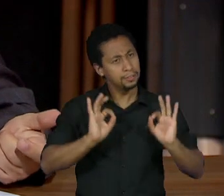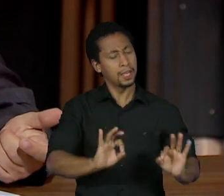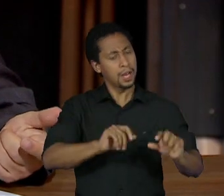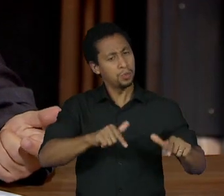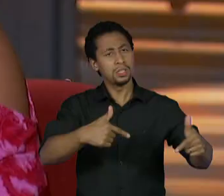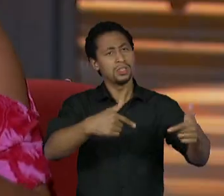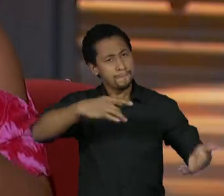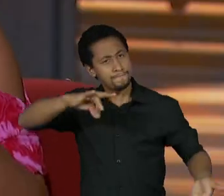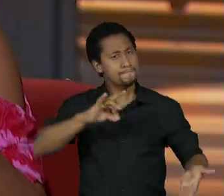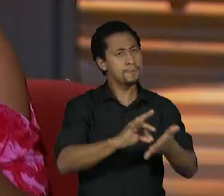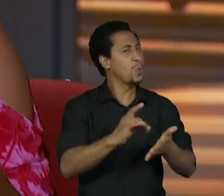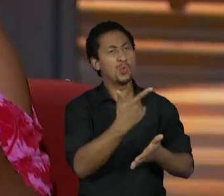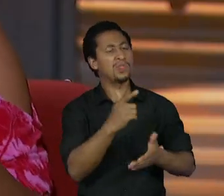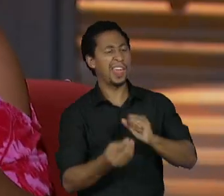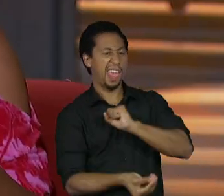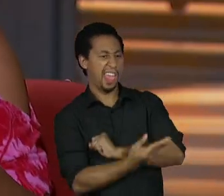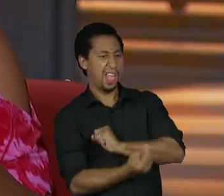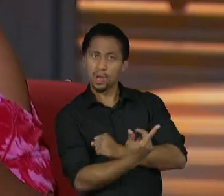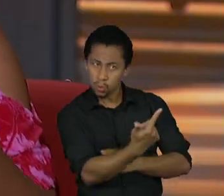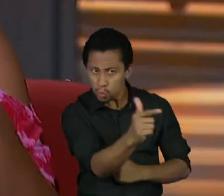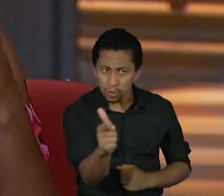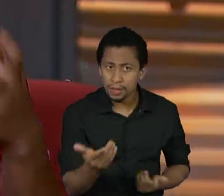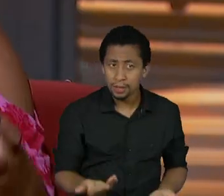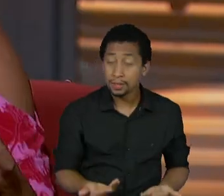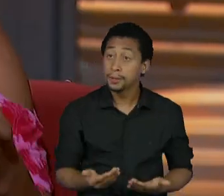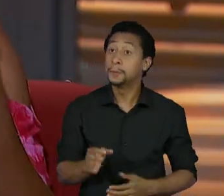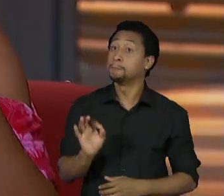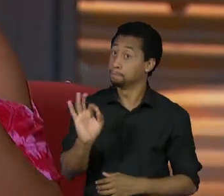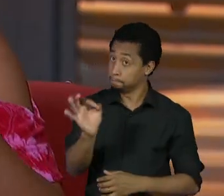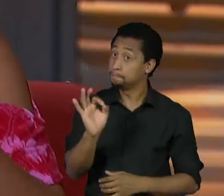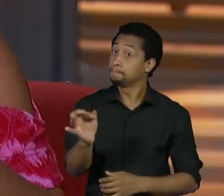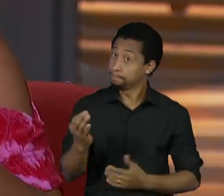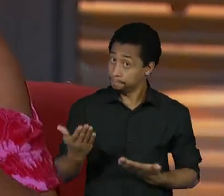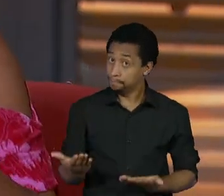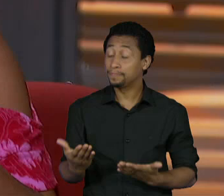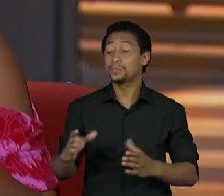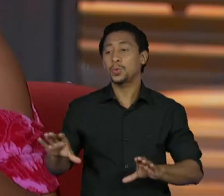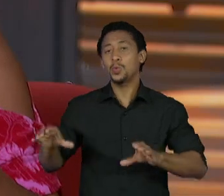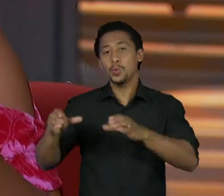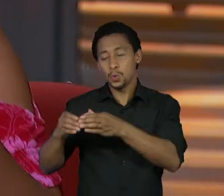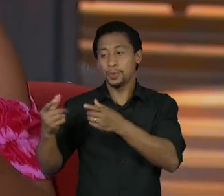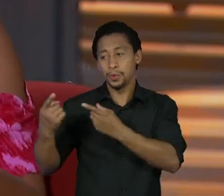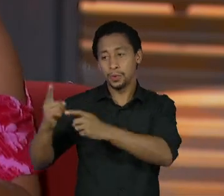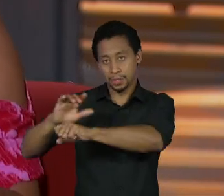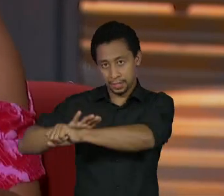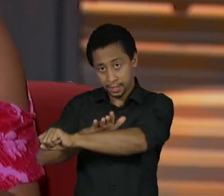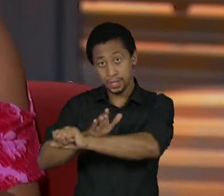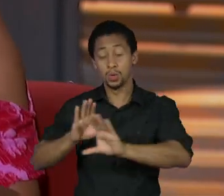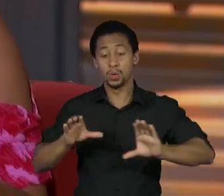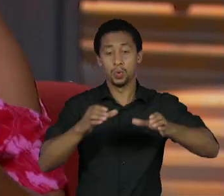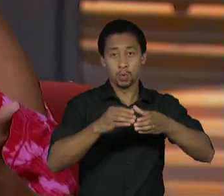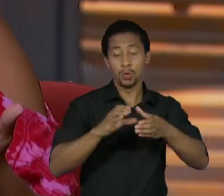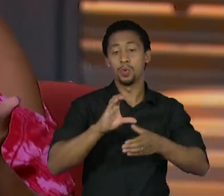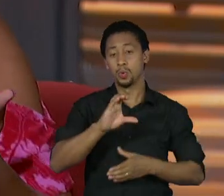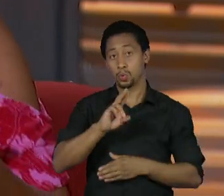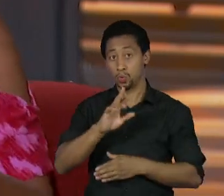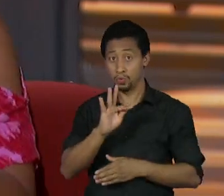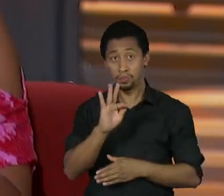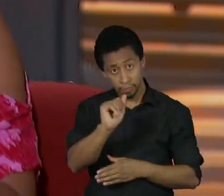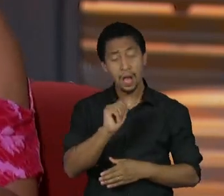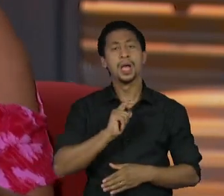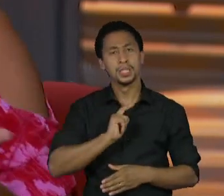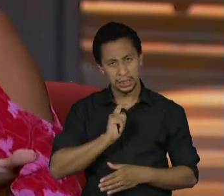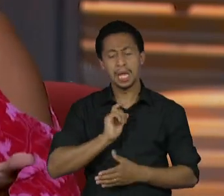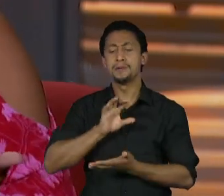verdade, não é isso? E aí, no nosso caso, né, a Frente Nacional Antirracista, a CUFA, tem organização em todos os estados. Já